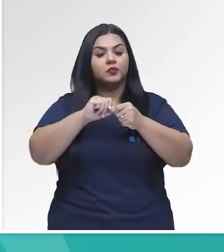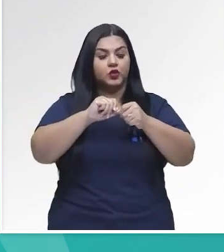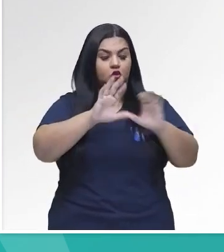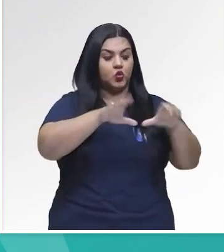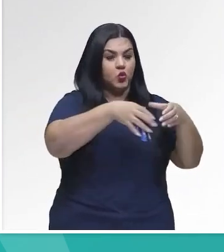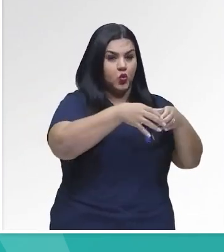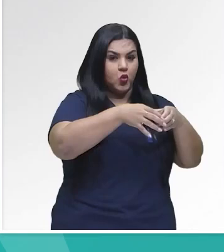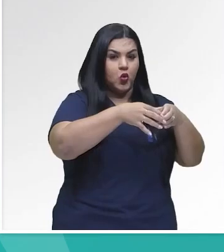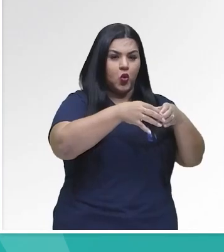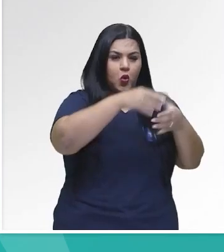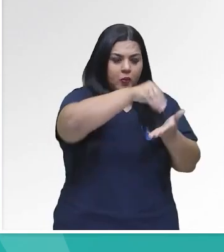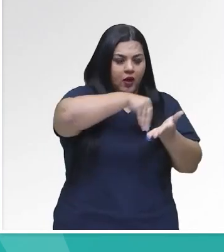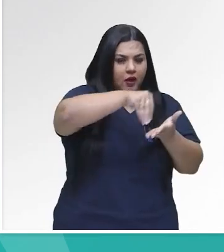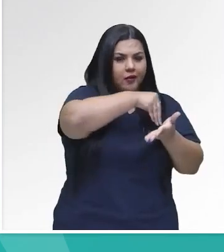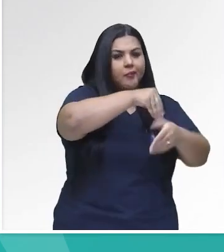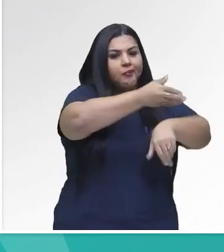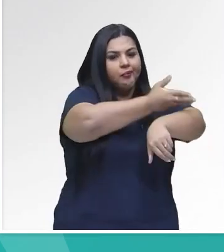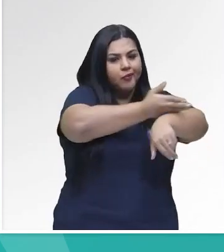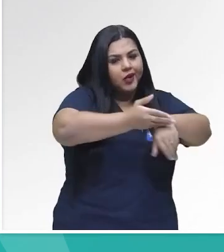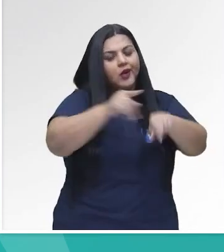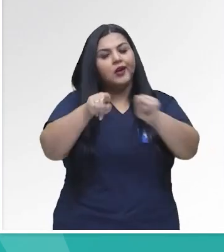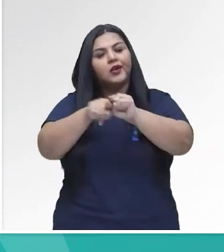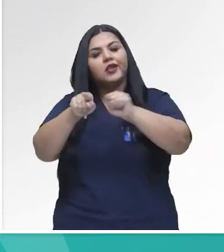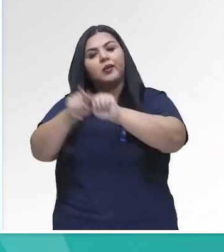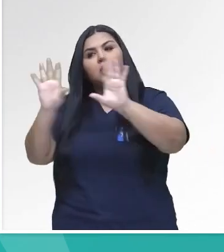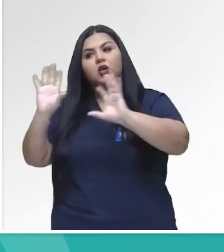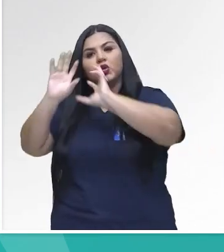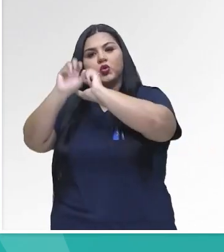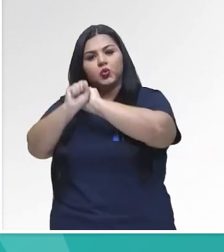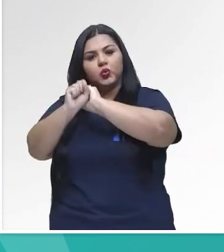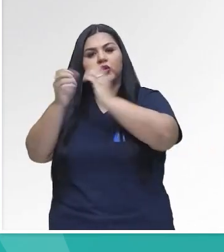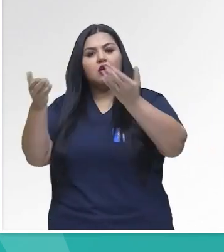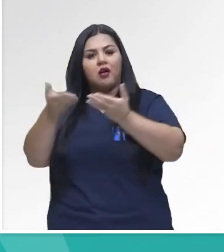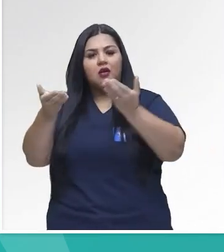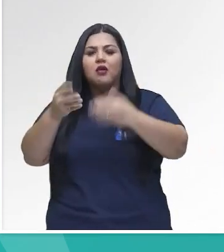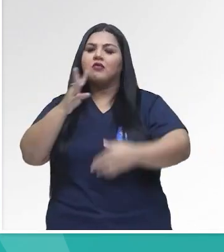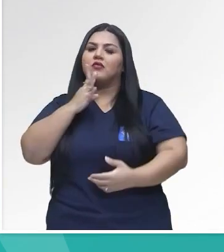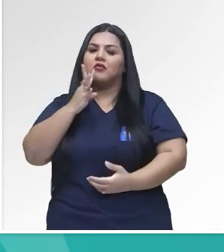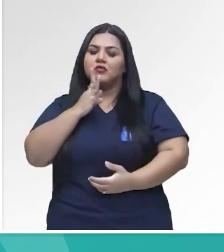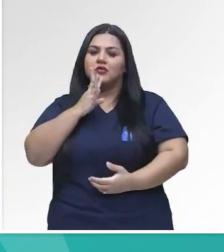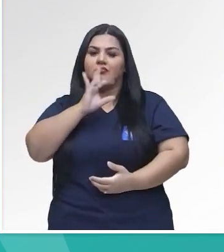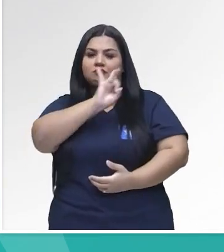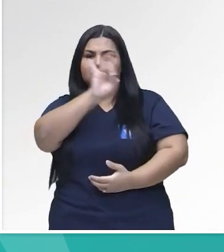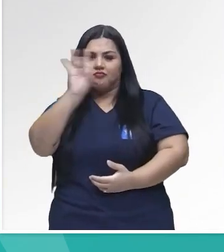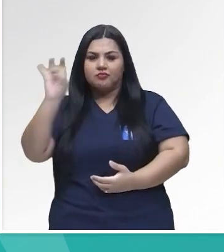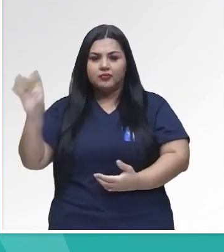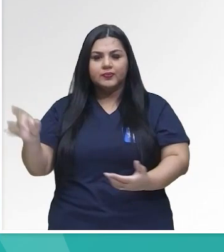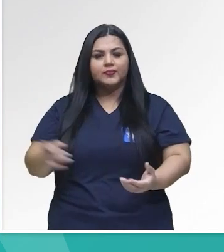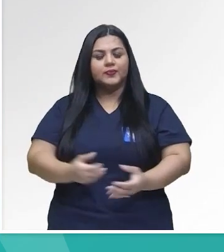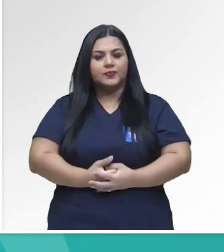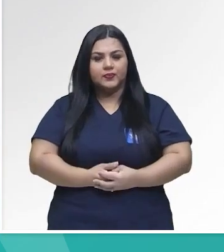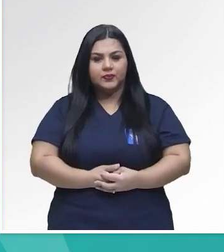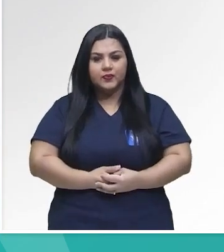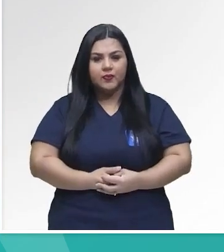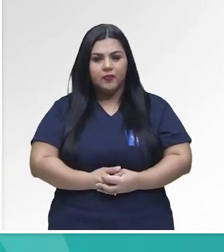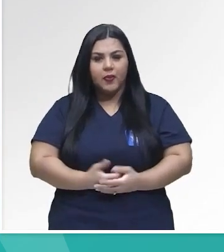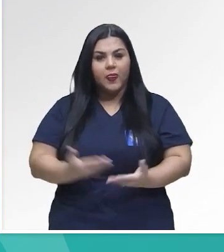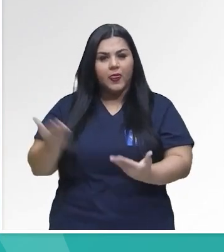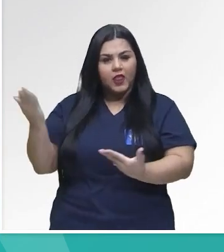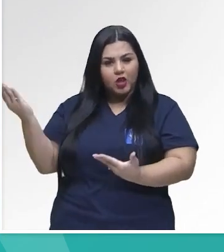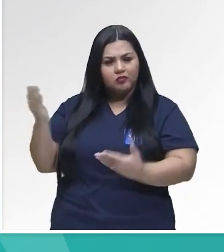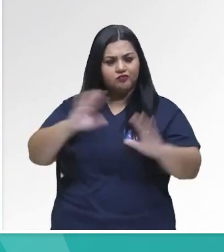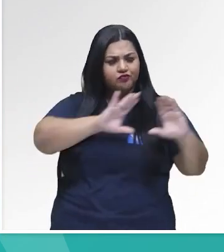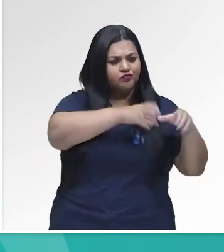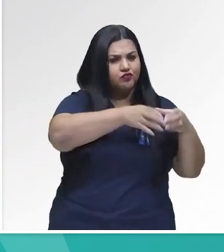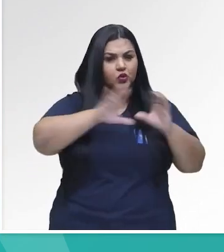por peças escuras, como nós vamos conhecer agora essas peças. Olha, são 2